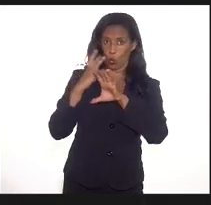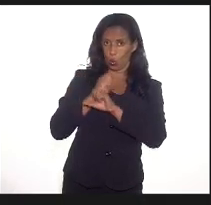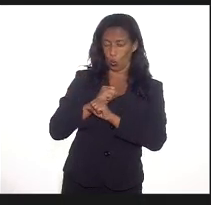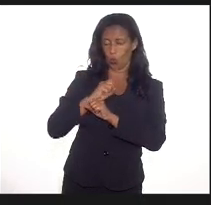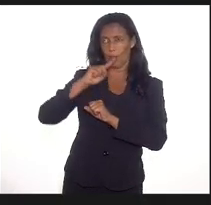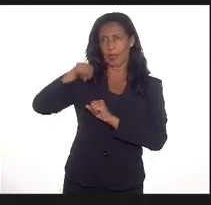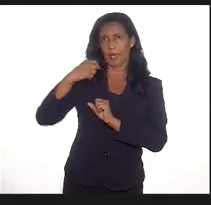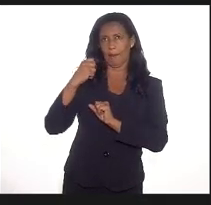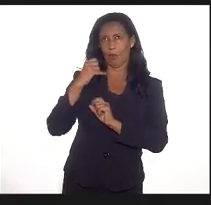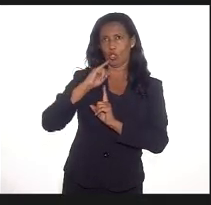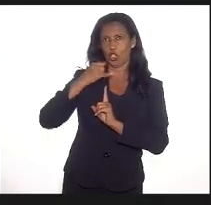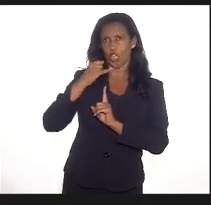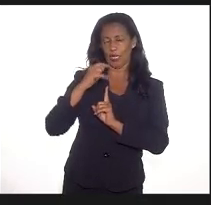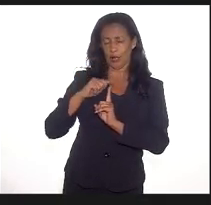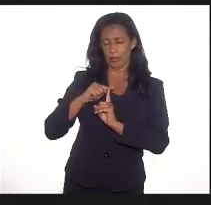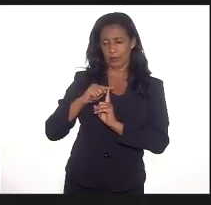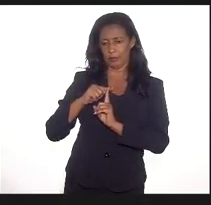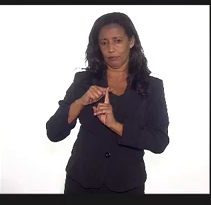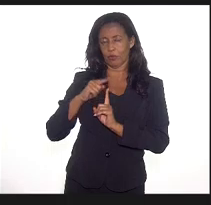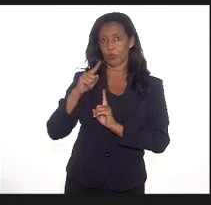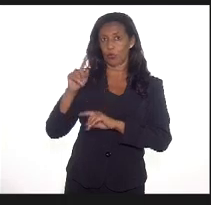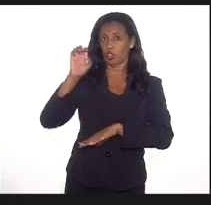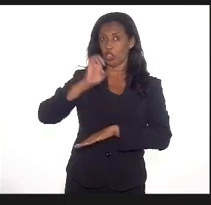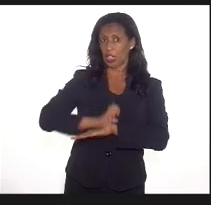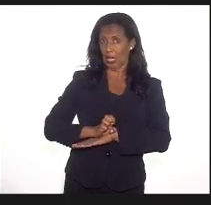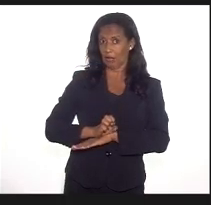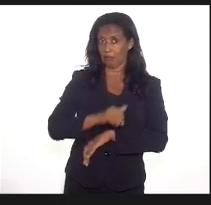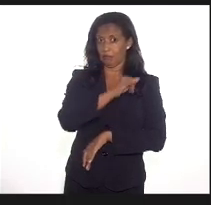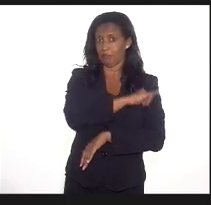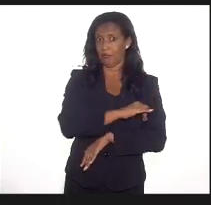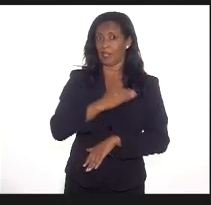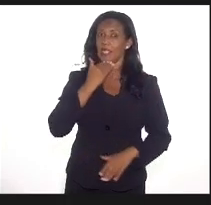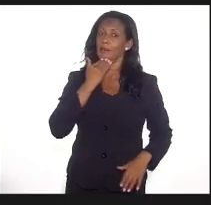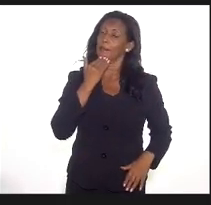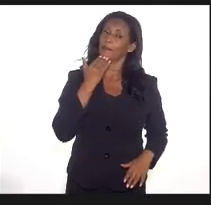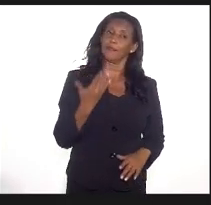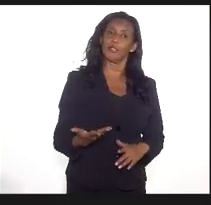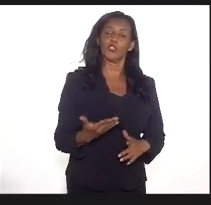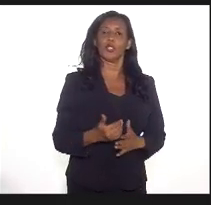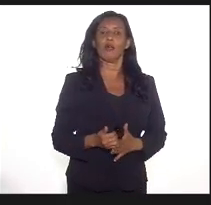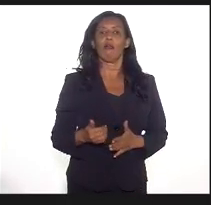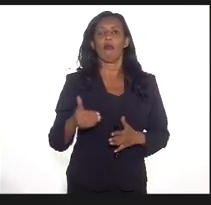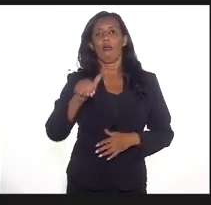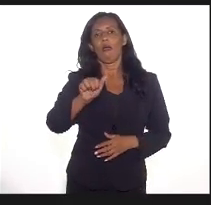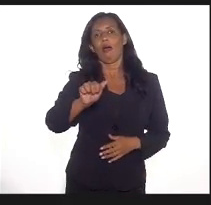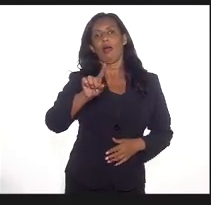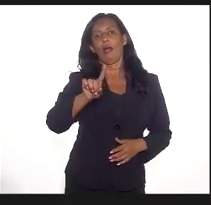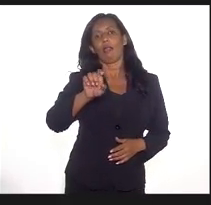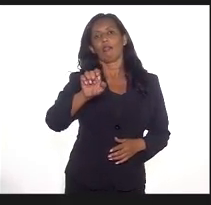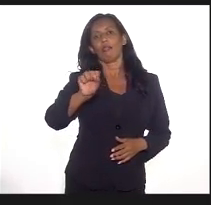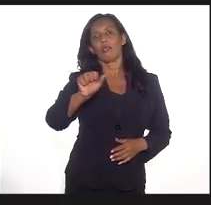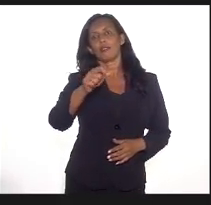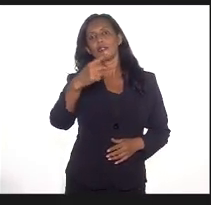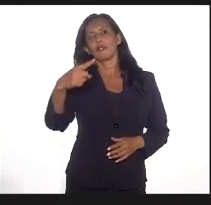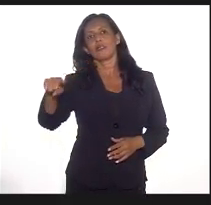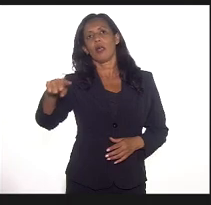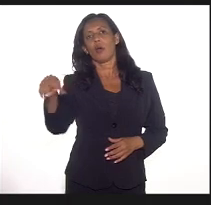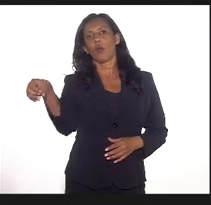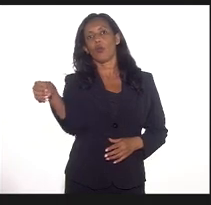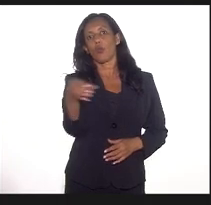Rocha, que o Estado do Rio de Janeiro tem que pedir adesão ao